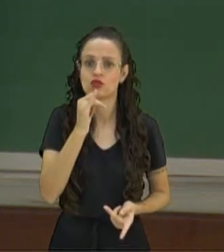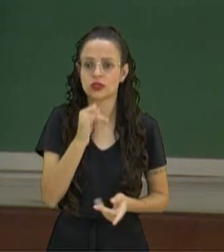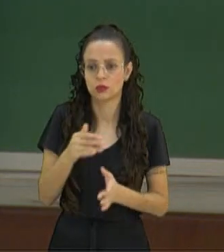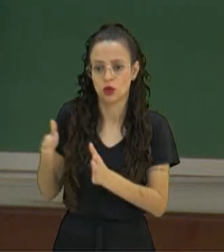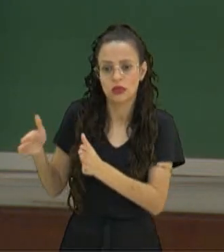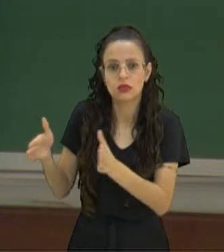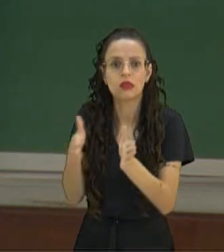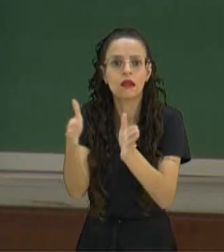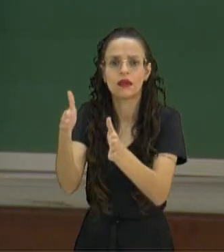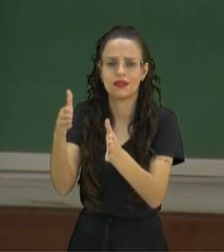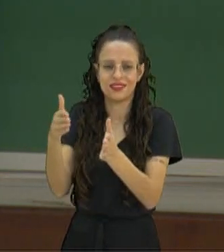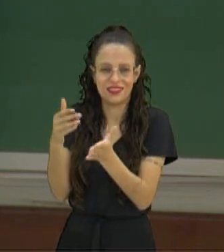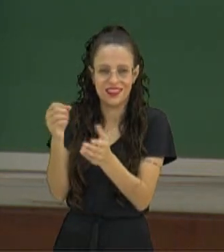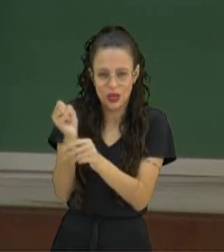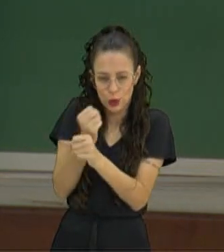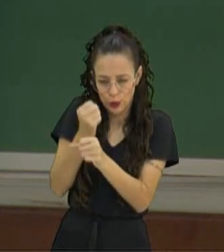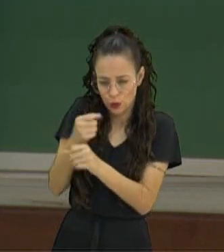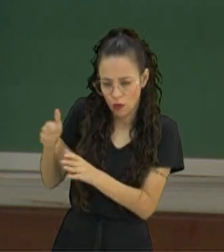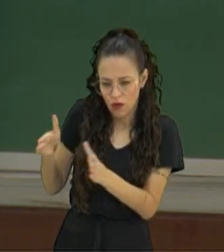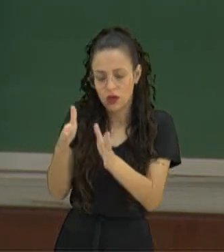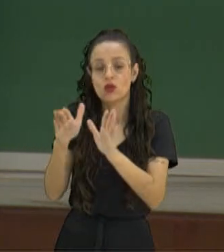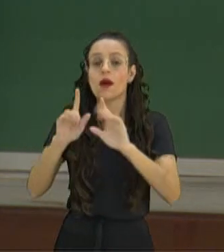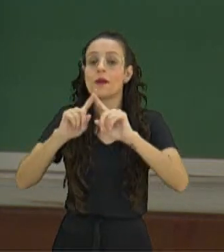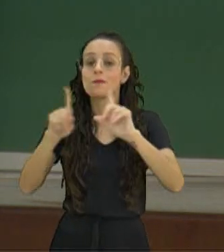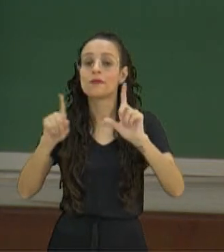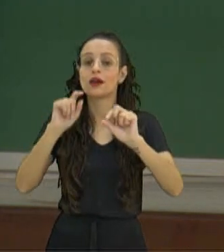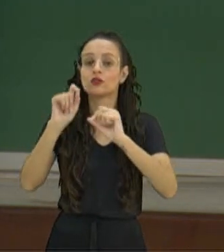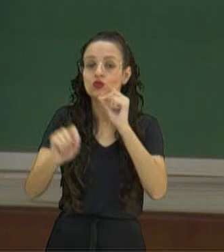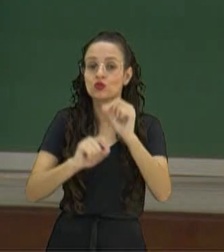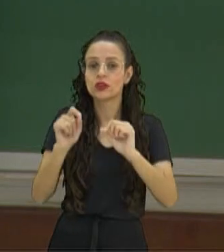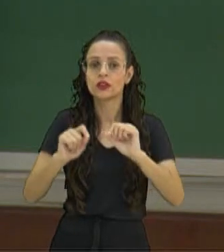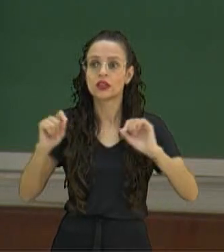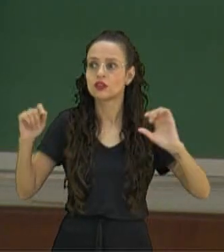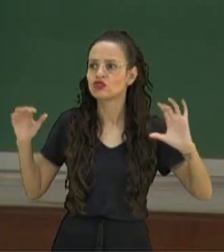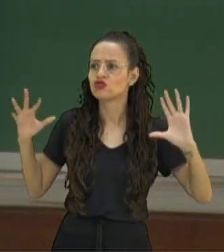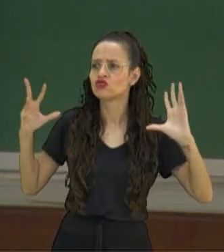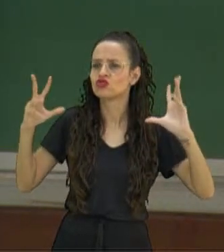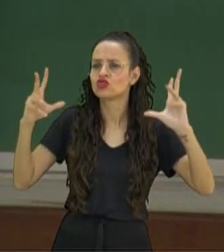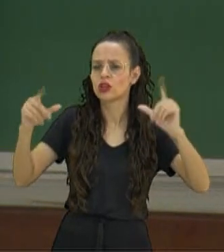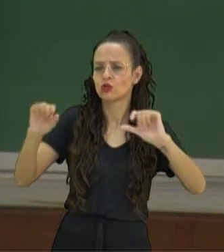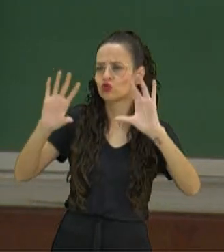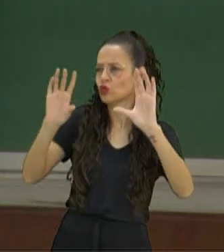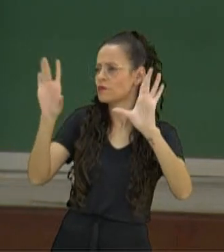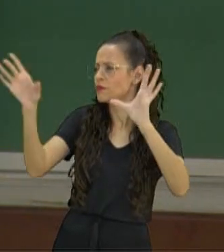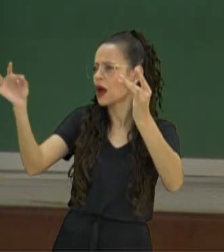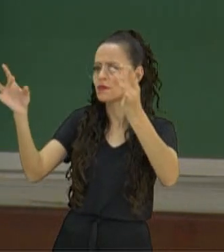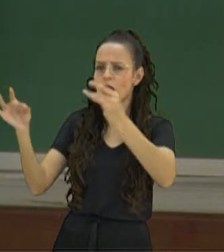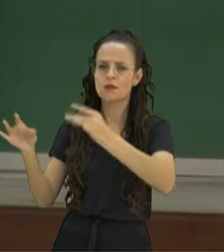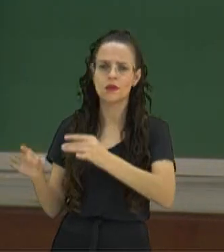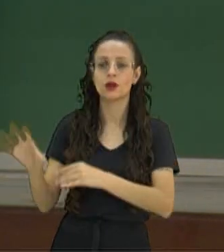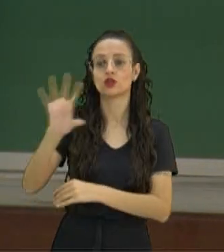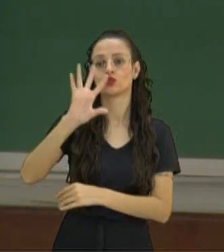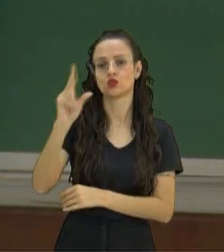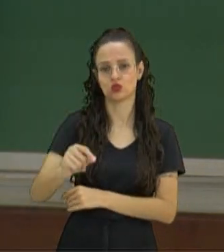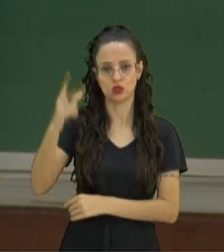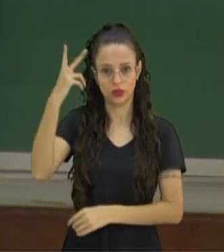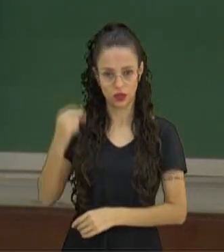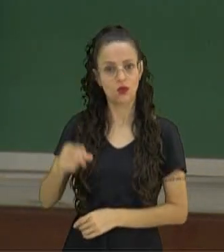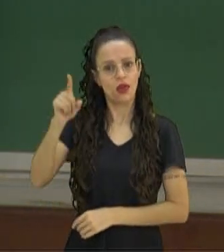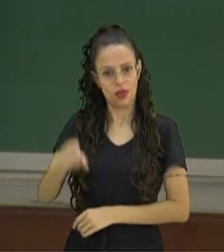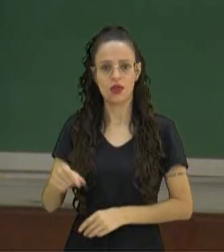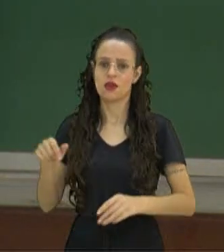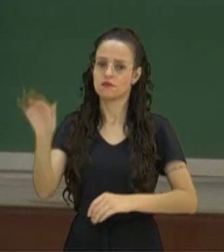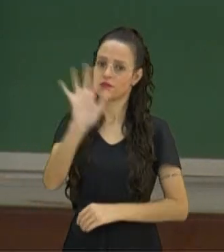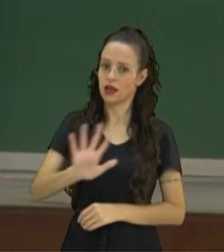trilha feita lá, um caminho simples, mas que de modo geral todos os outros elementos que estão ali são naturais. Então aquilo é uma